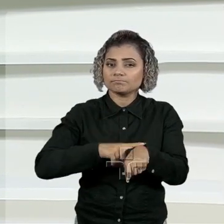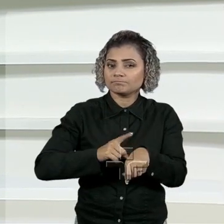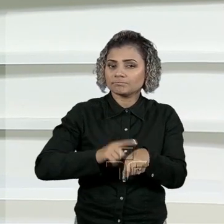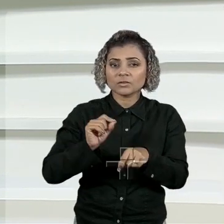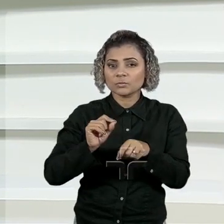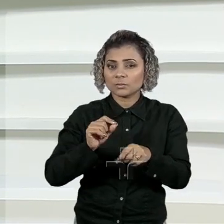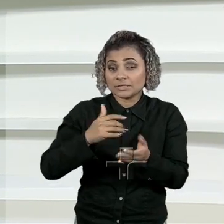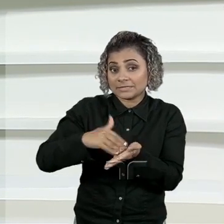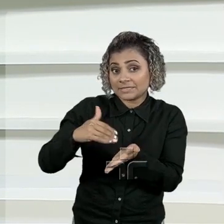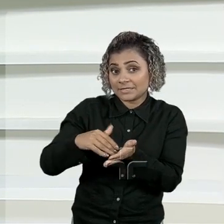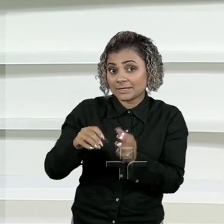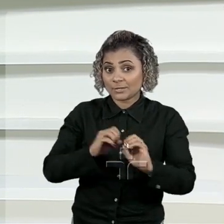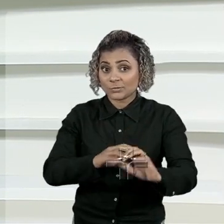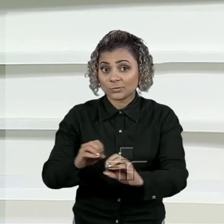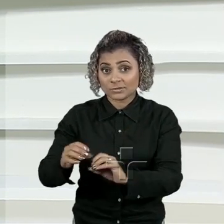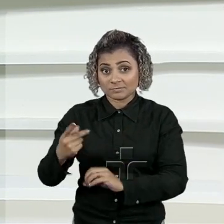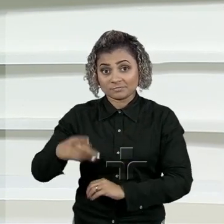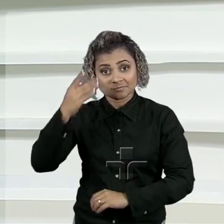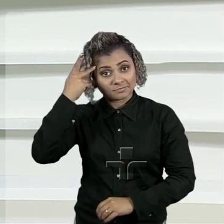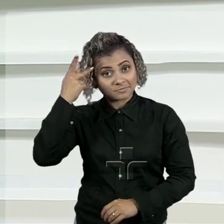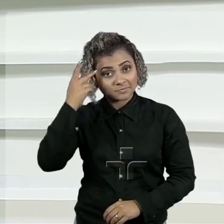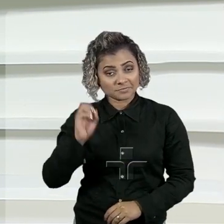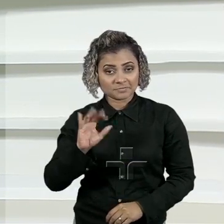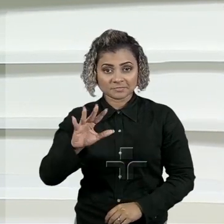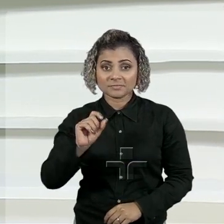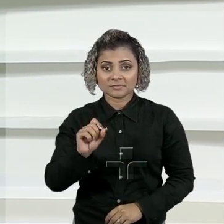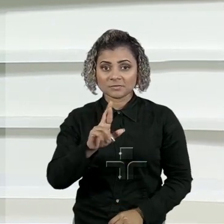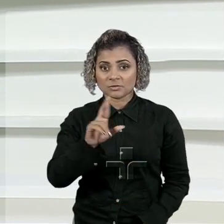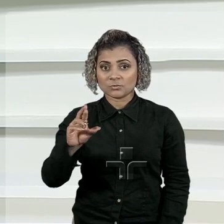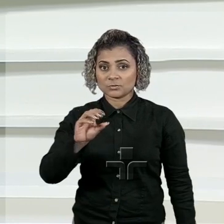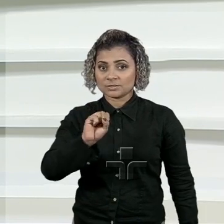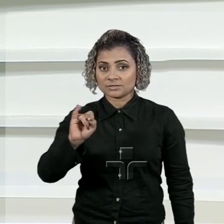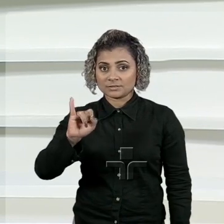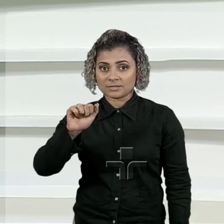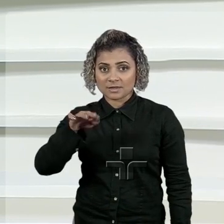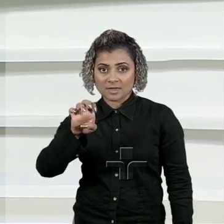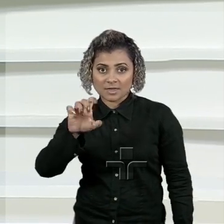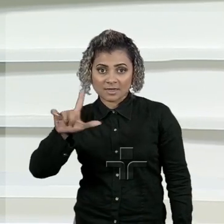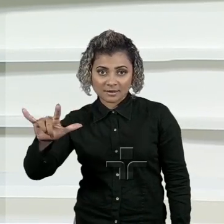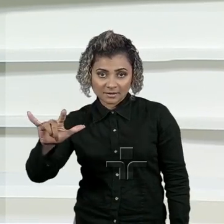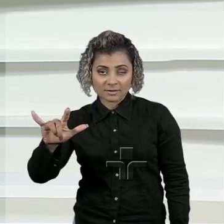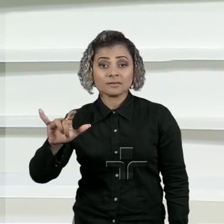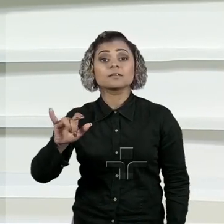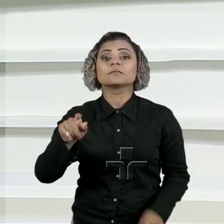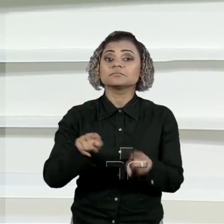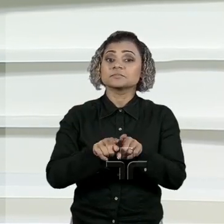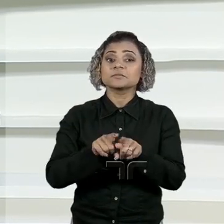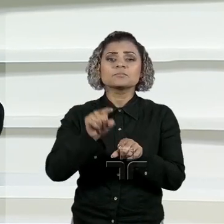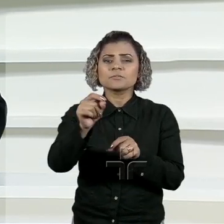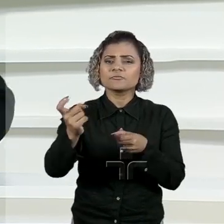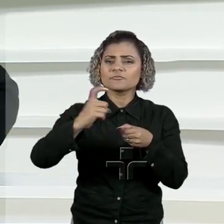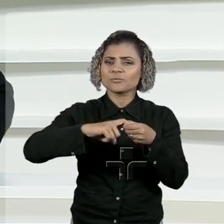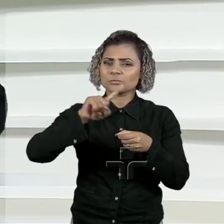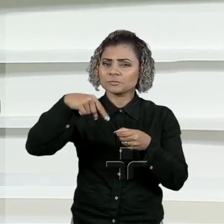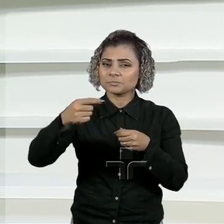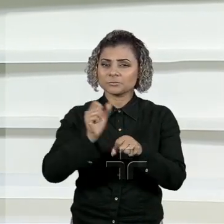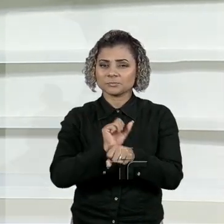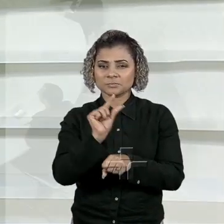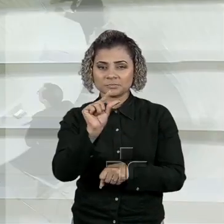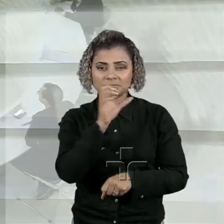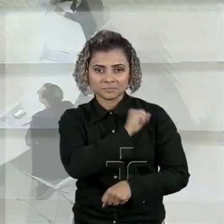minutos com o secretário de Educação do Estado de São Paulo, Rocieli Soares da Silva. Fique aí, é só um